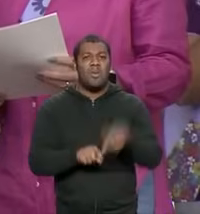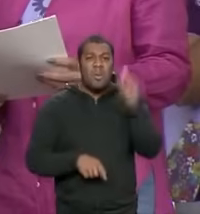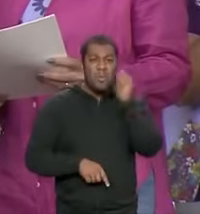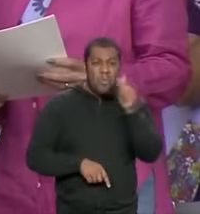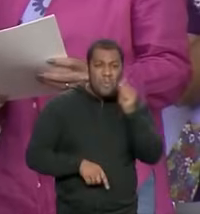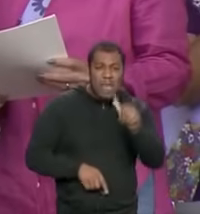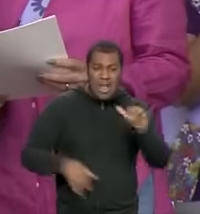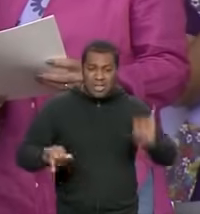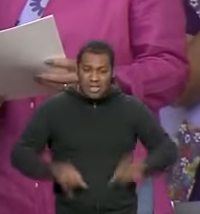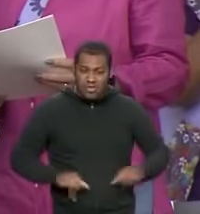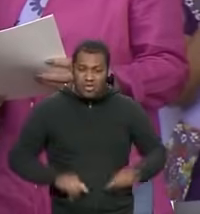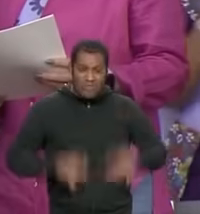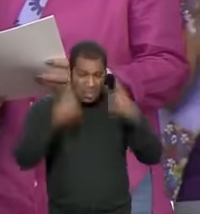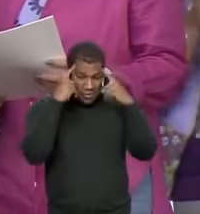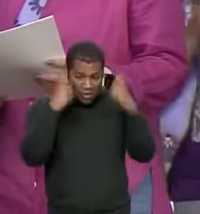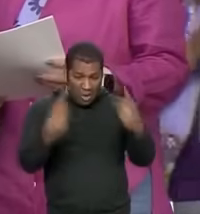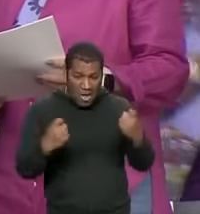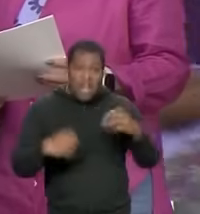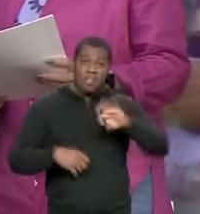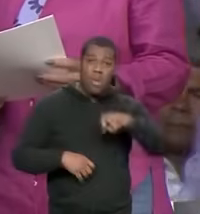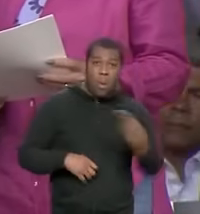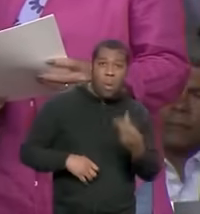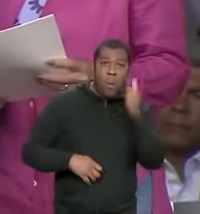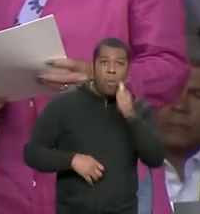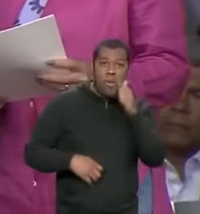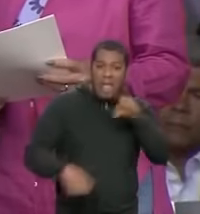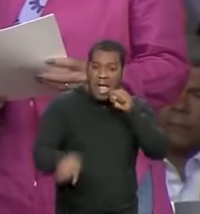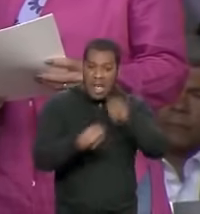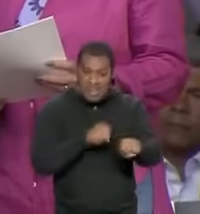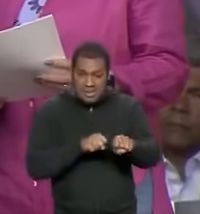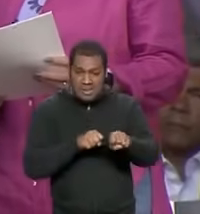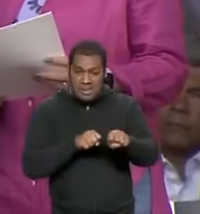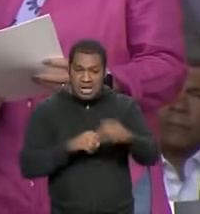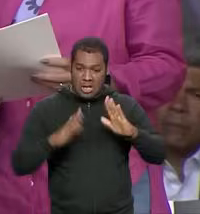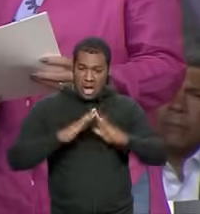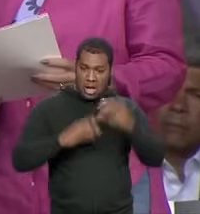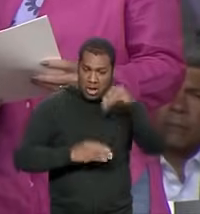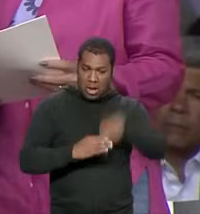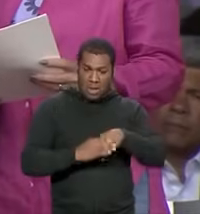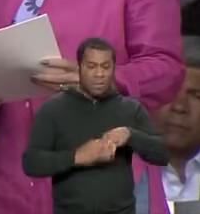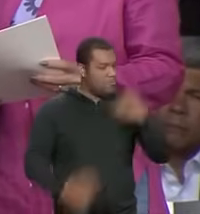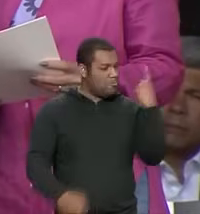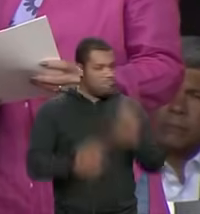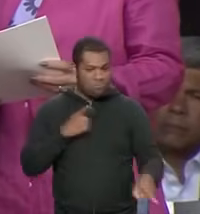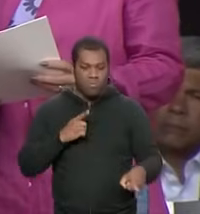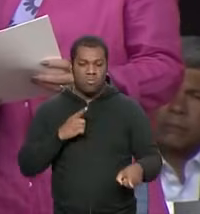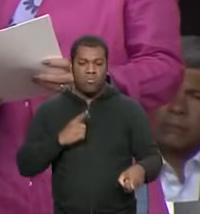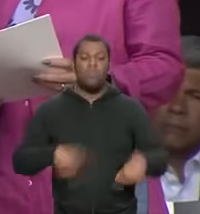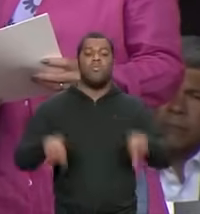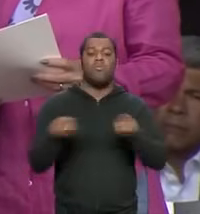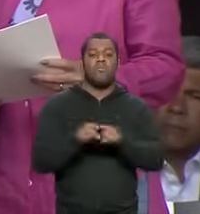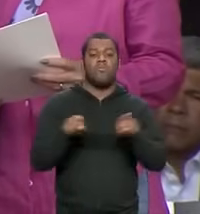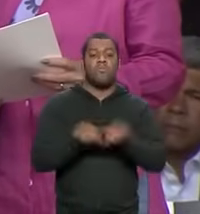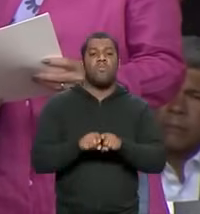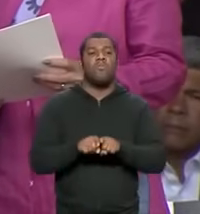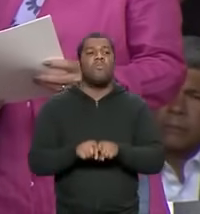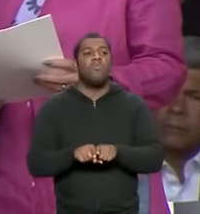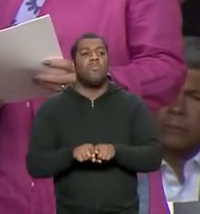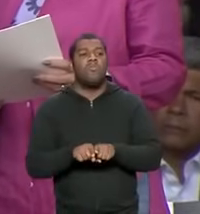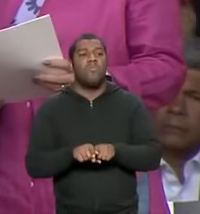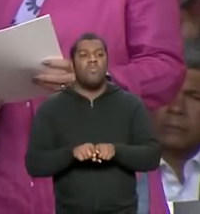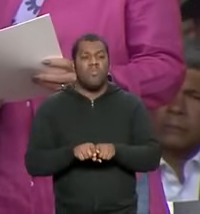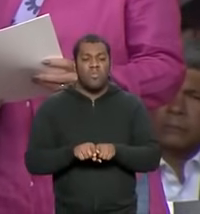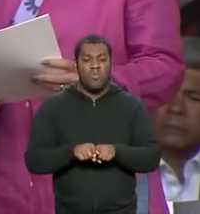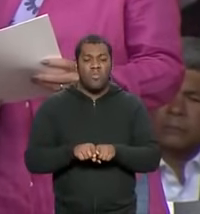sendo agredidas e mortas diariamente dentro de suas casas como também não é possível achar normal